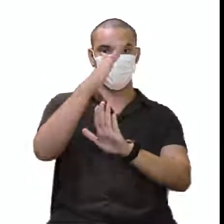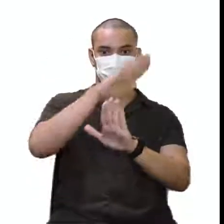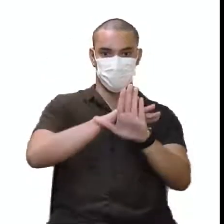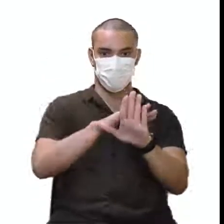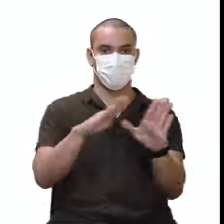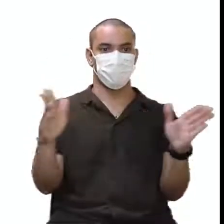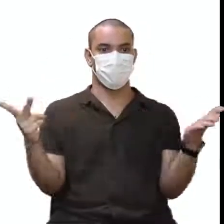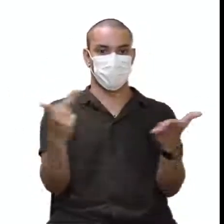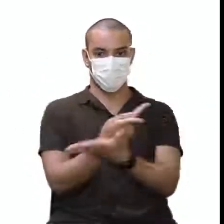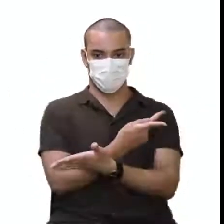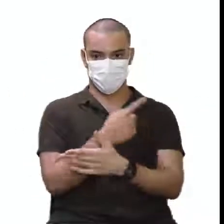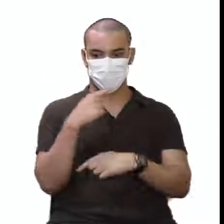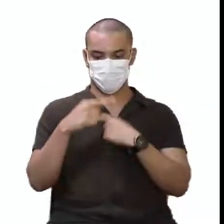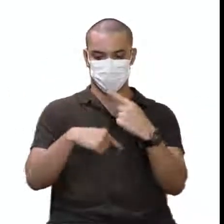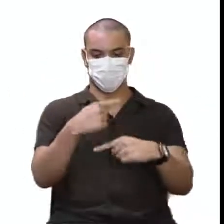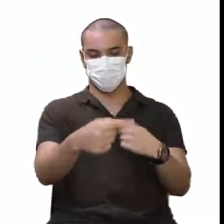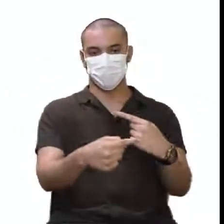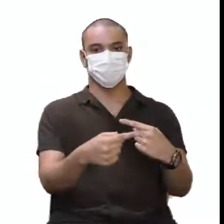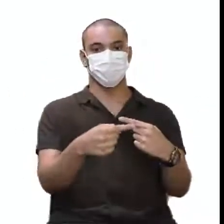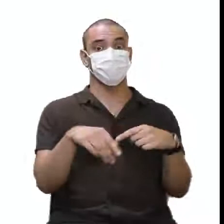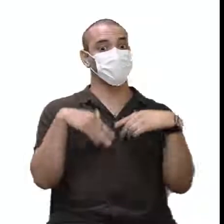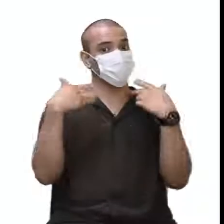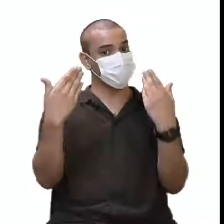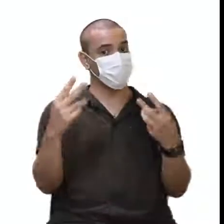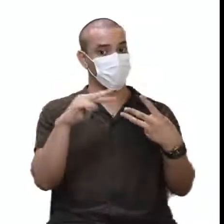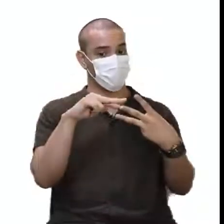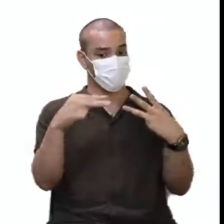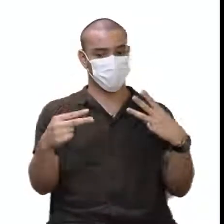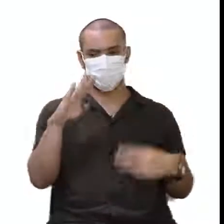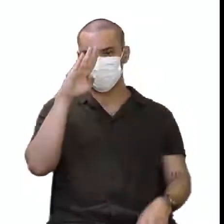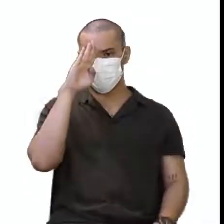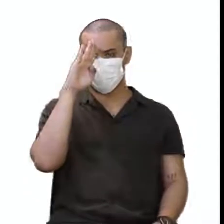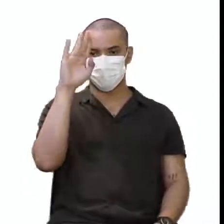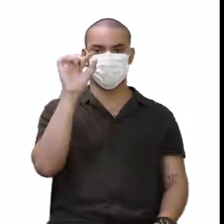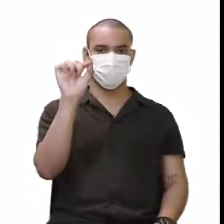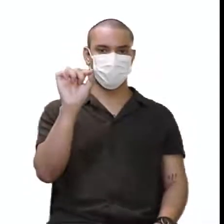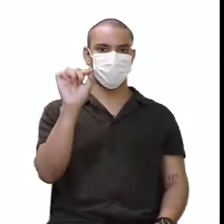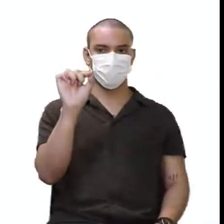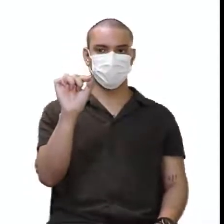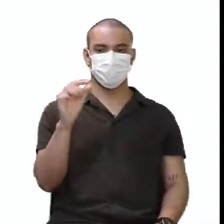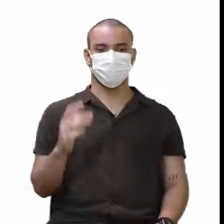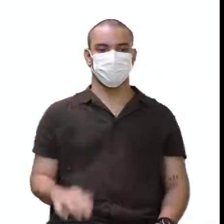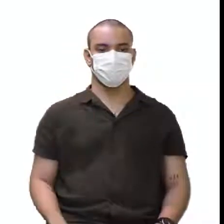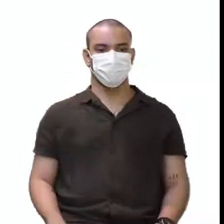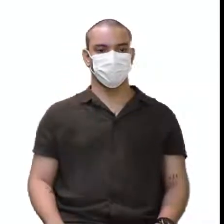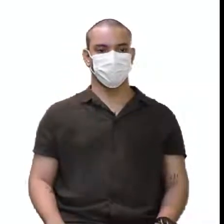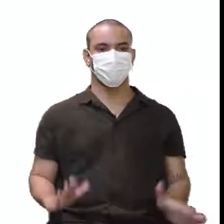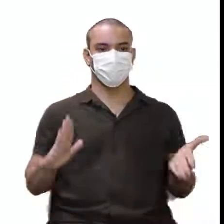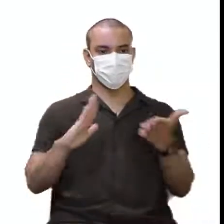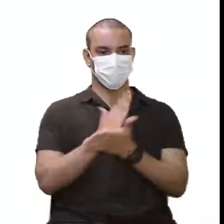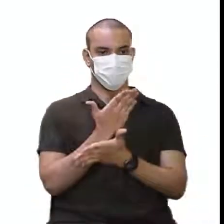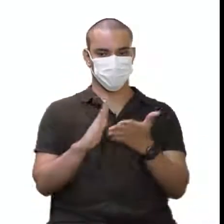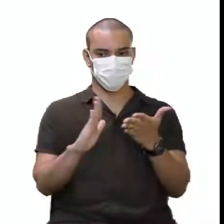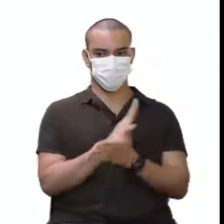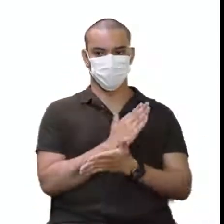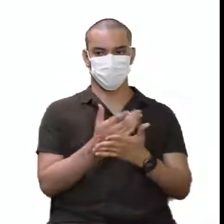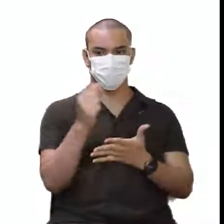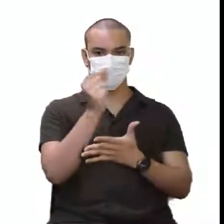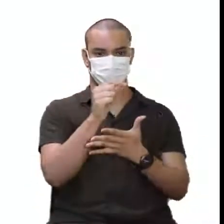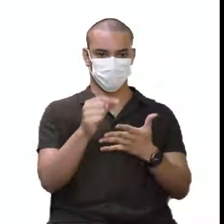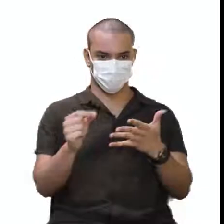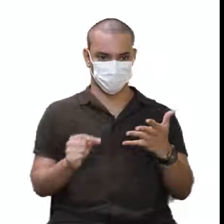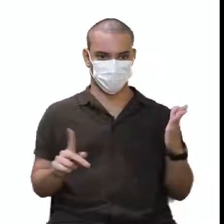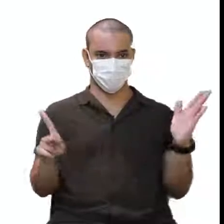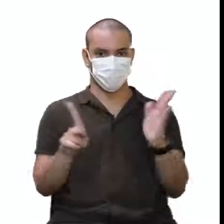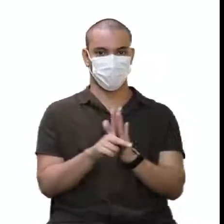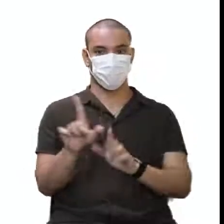era transmitida essa herança. Então, Mendel priorizou, portanto, alguns critérios